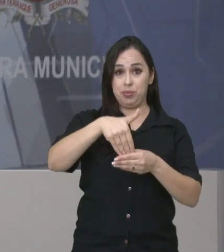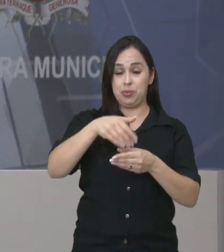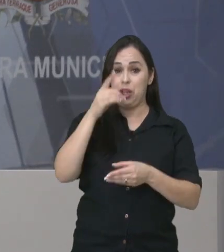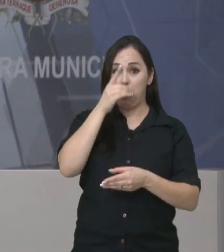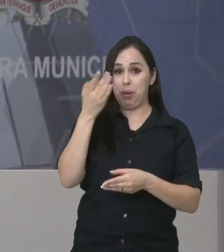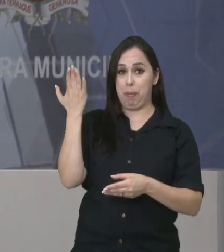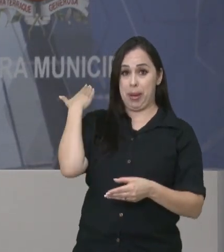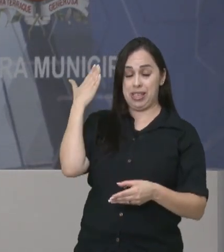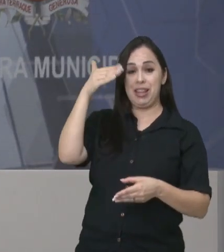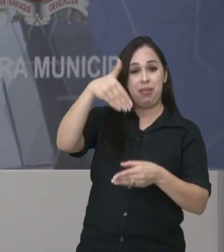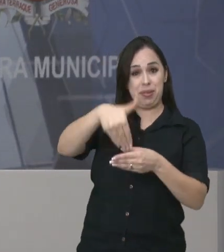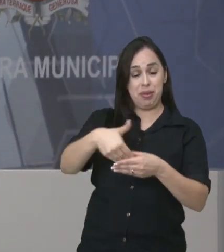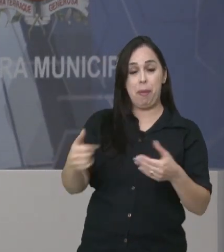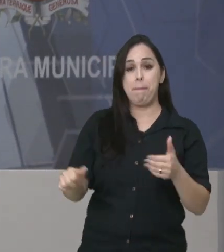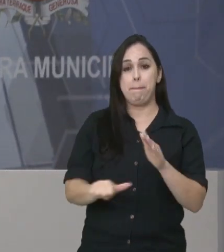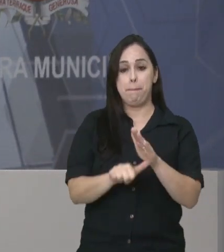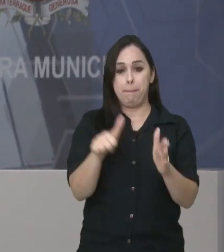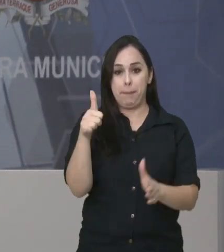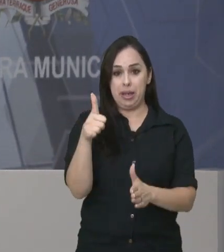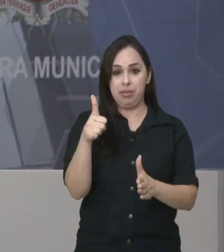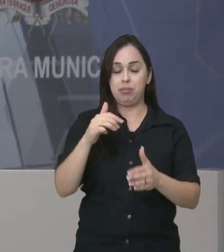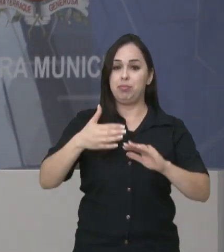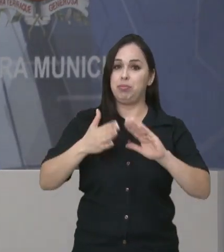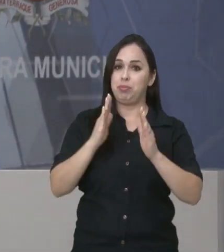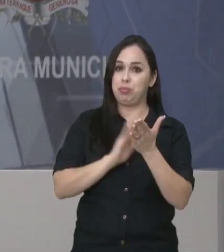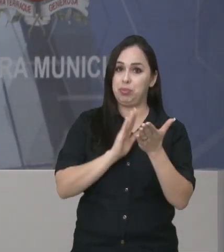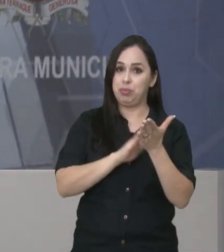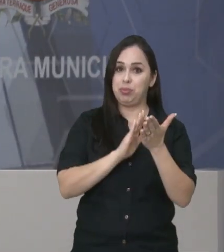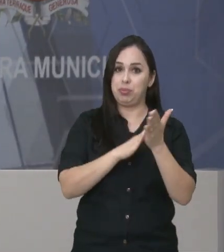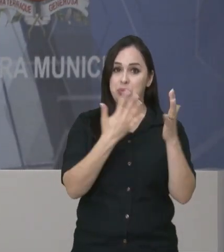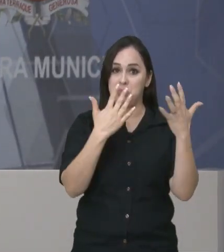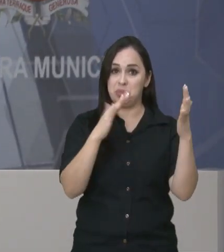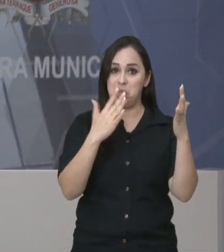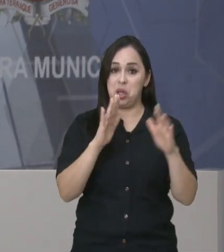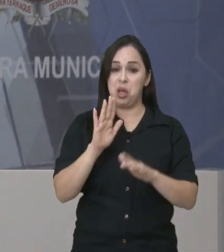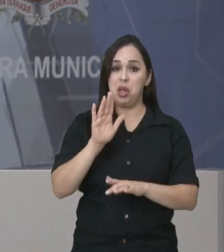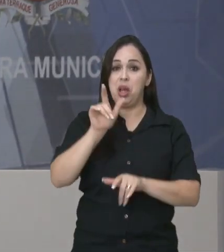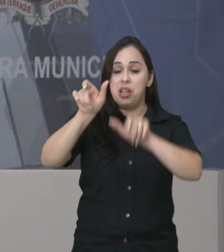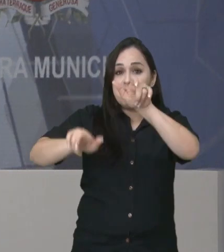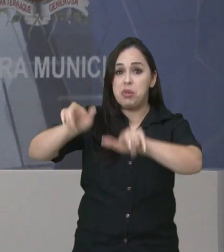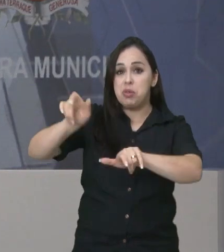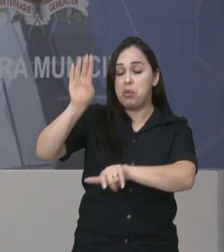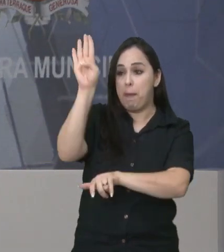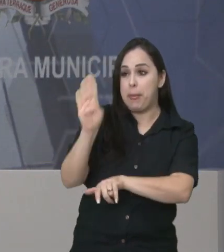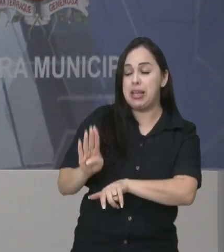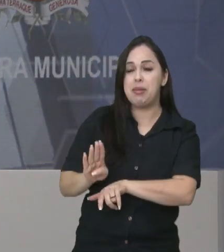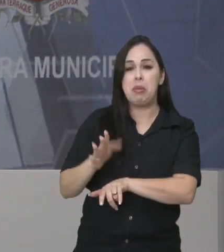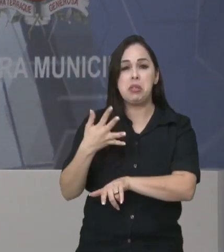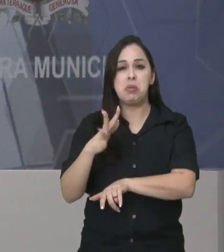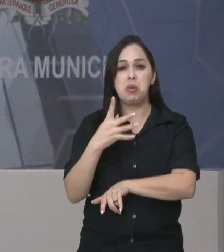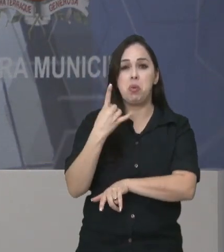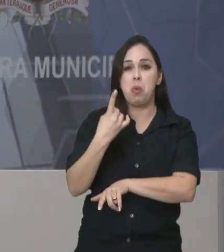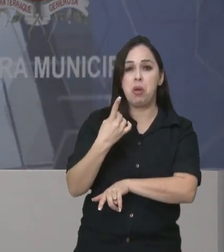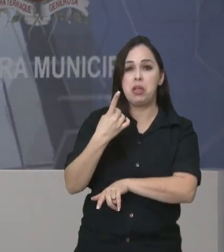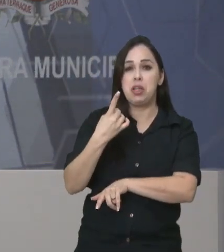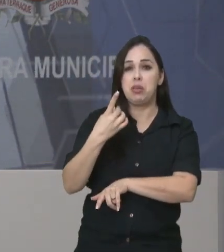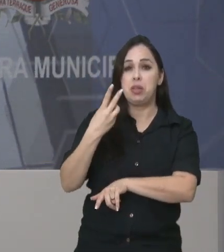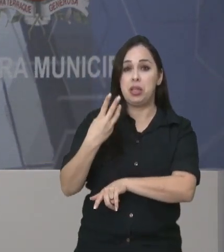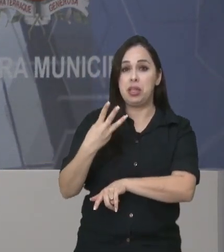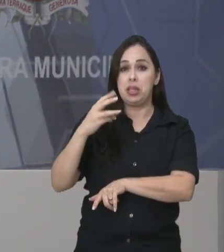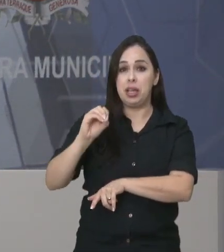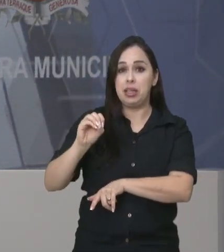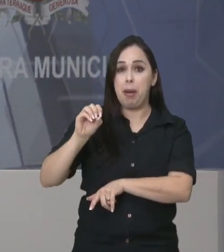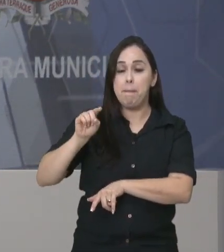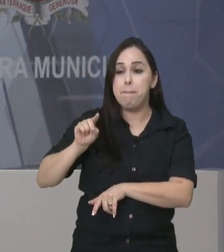domingo. Primeiro, dar os parabéns para todos os brasileiros. Quase 130 milhões de brasileiros foram